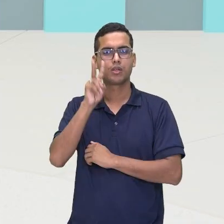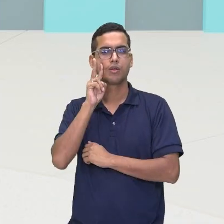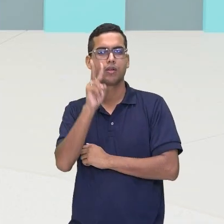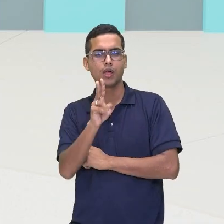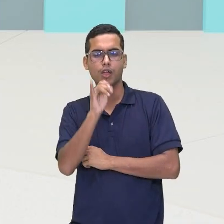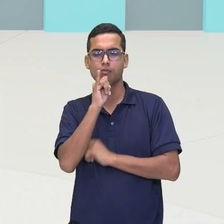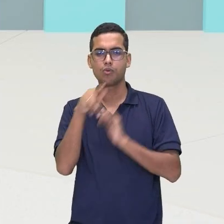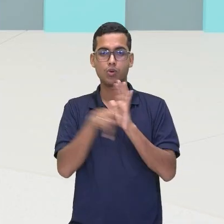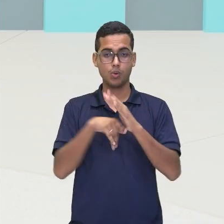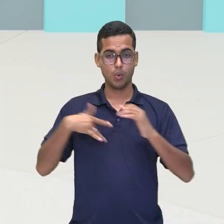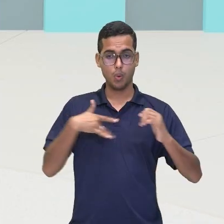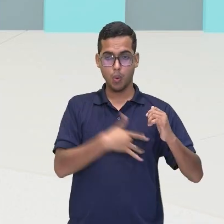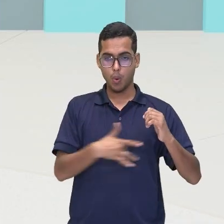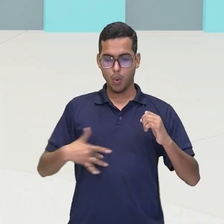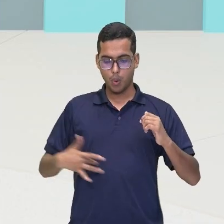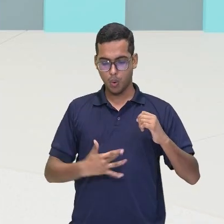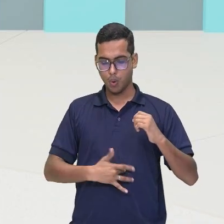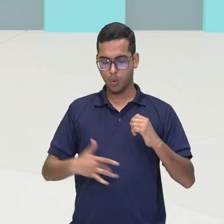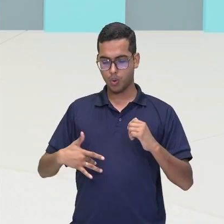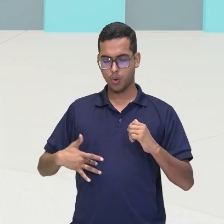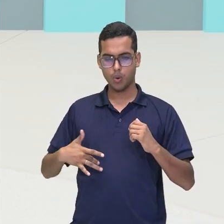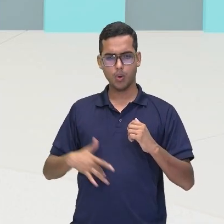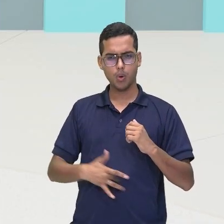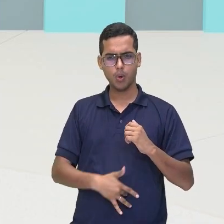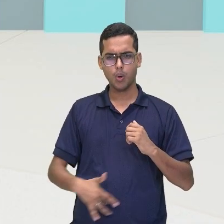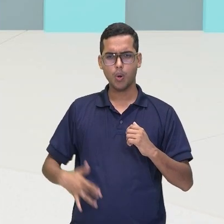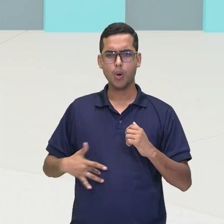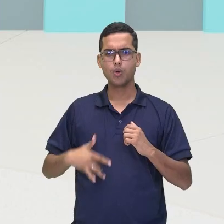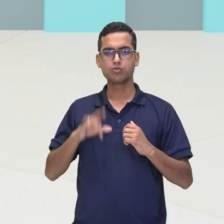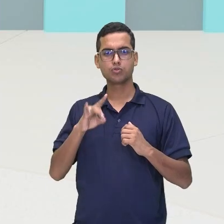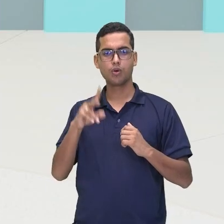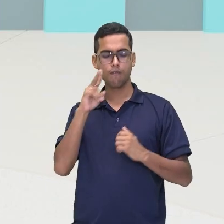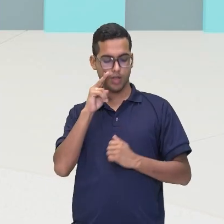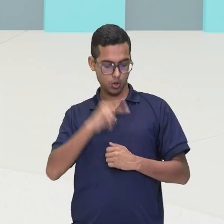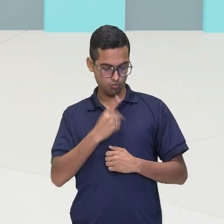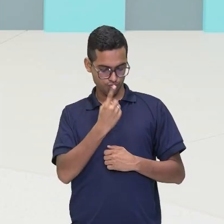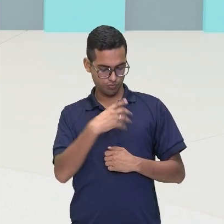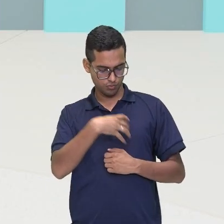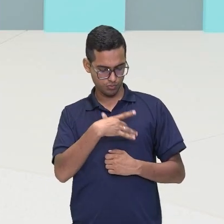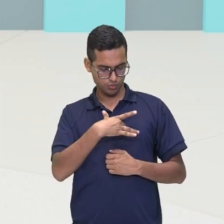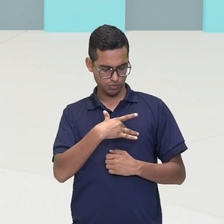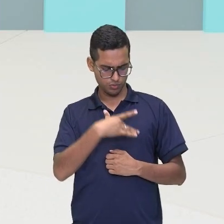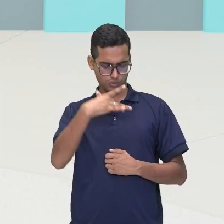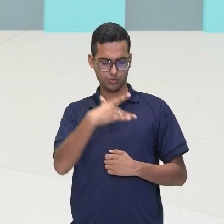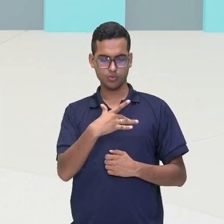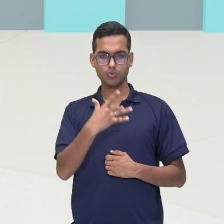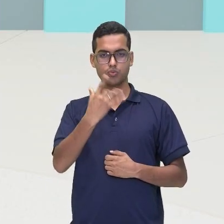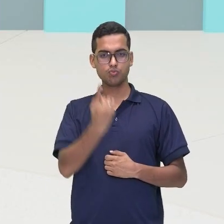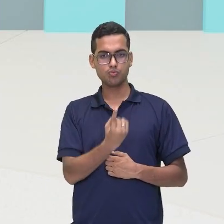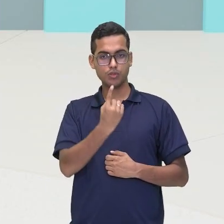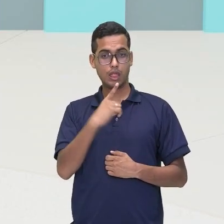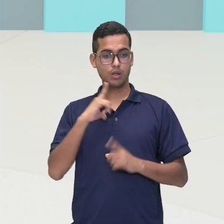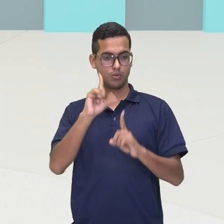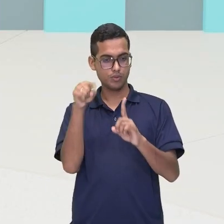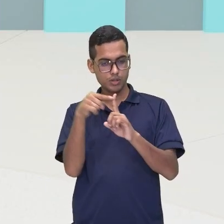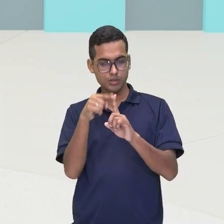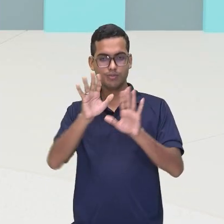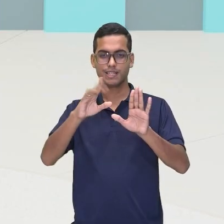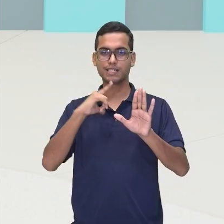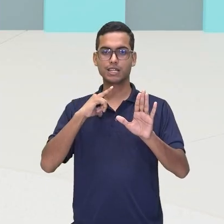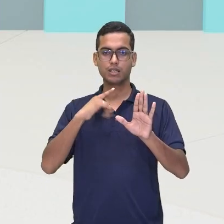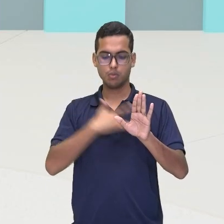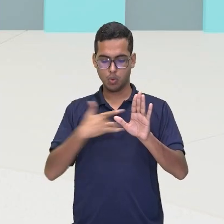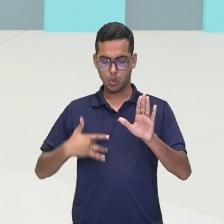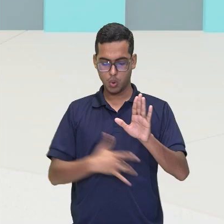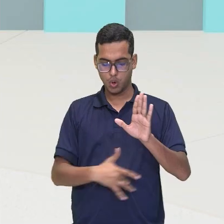órgão do corpo. Ele tem uma função, mas nada seria se não tivessem todos os outros para ajudar nesse